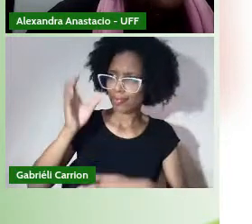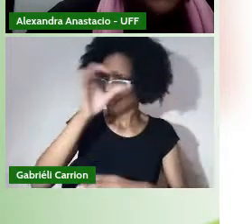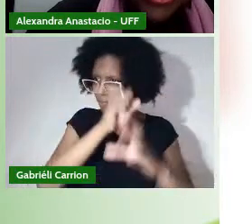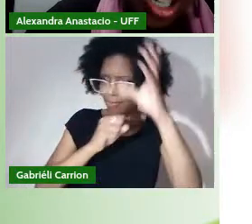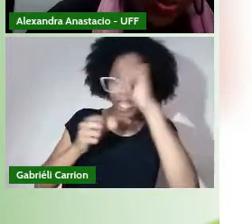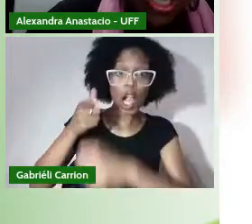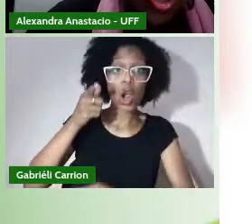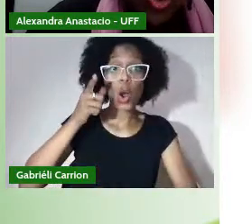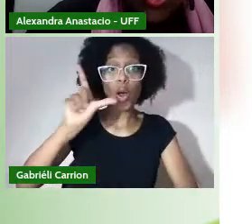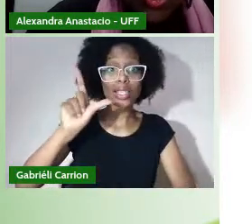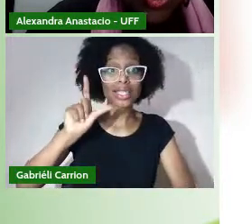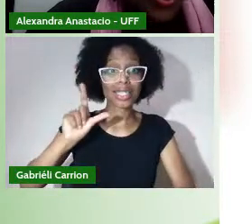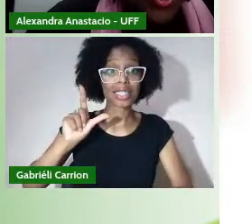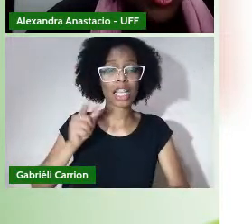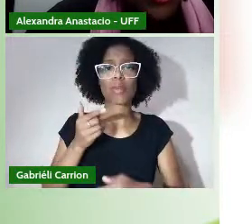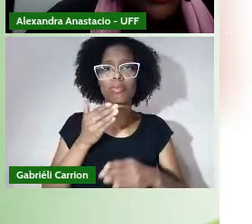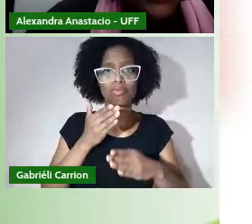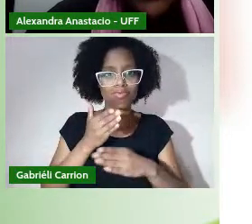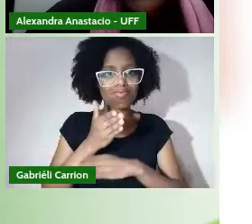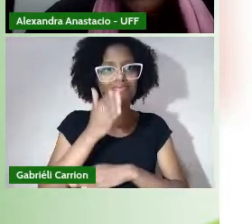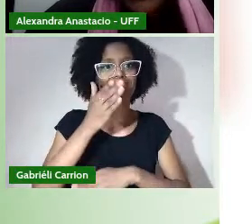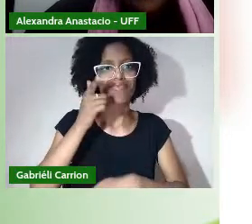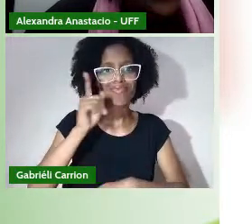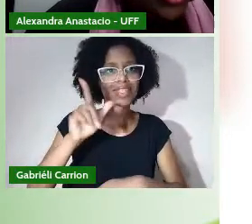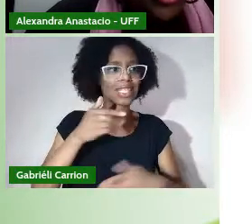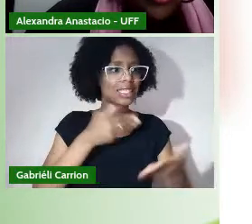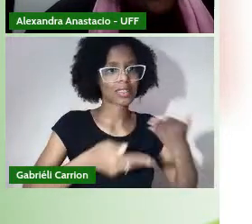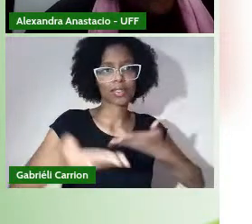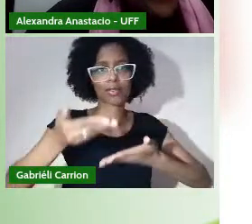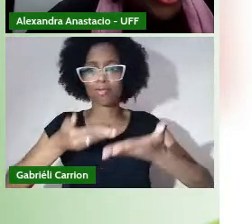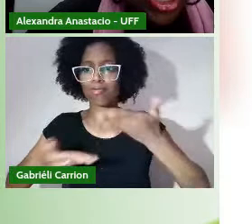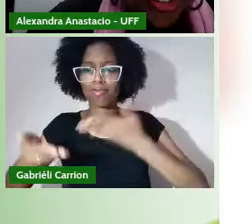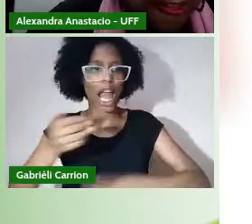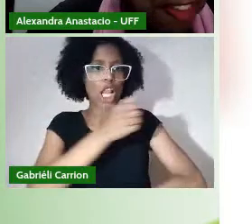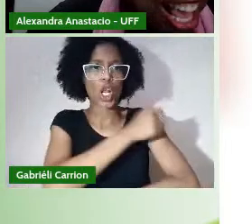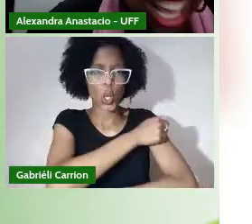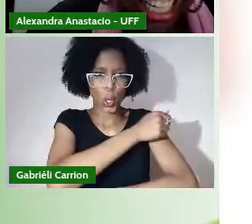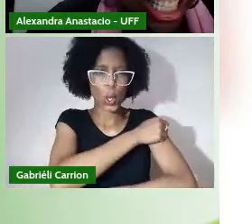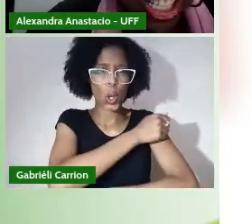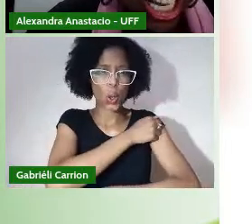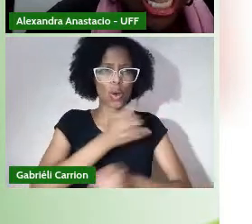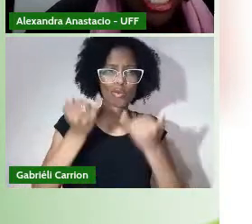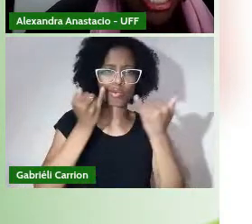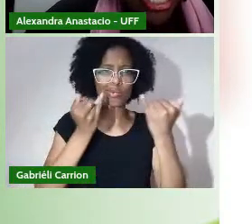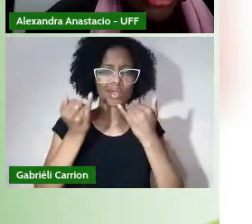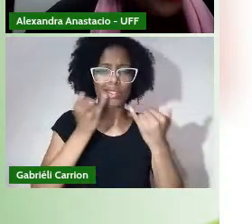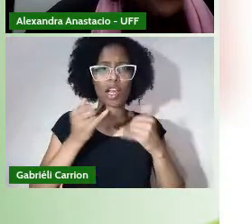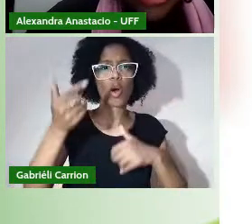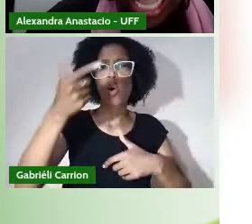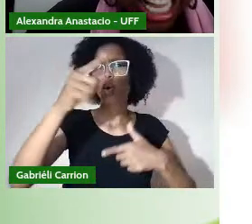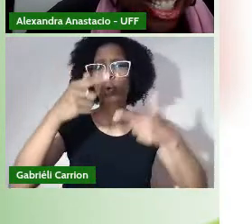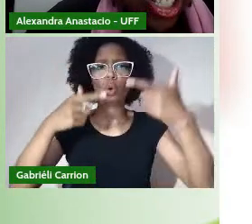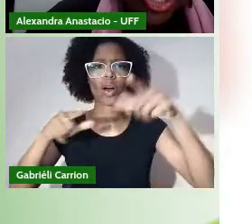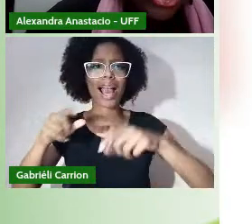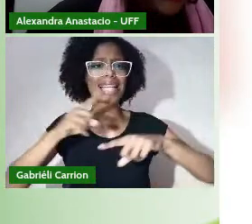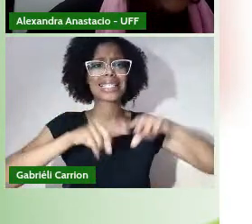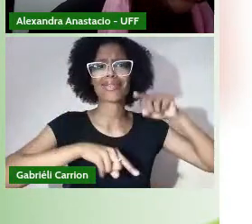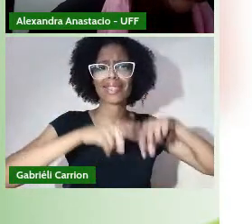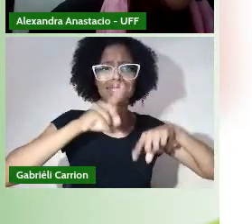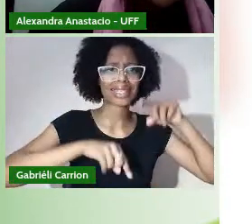aprendeu, passando para os outros alunos, ou compartilhando em feiras,